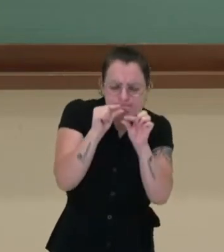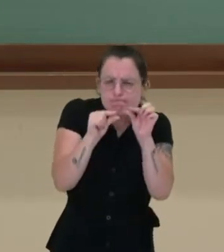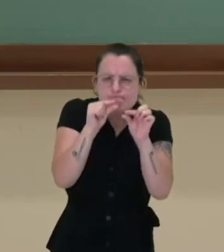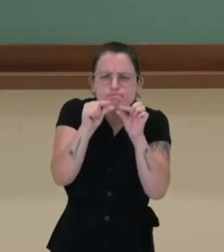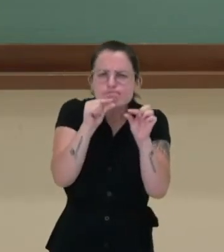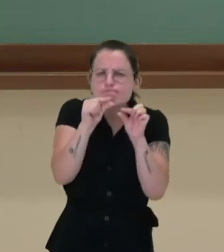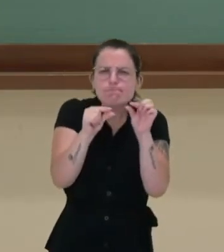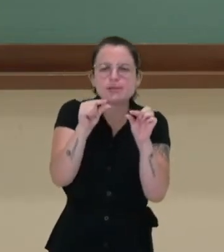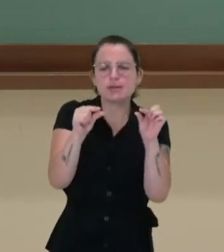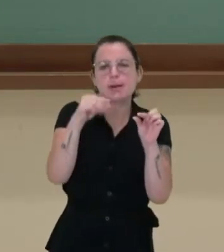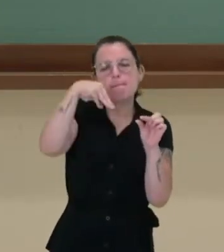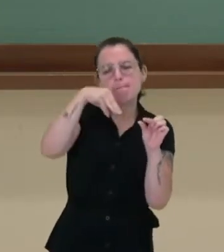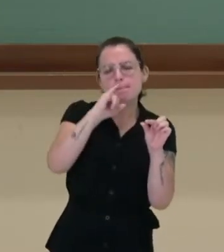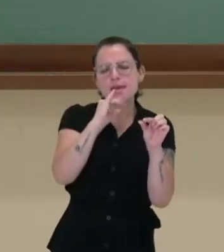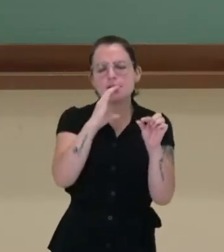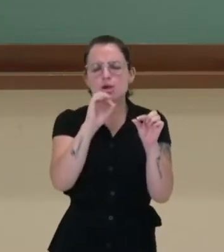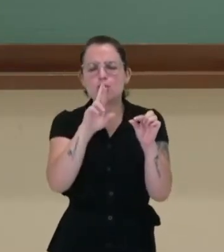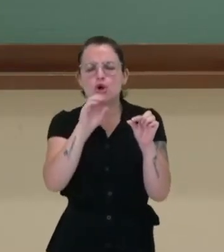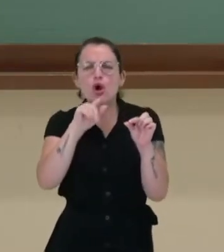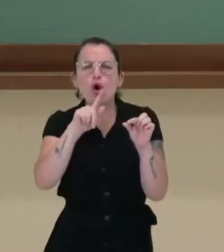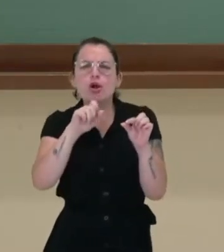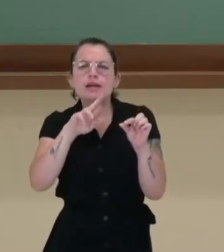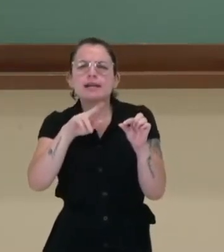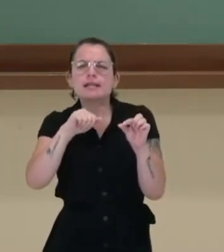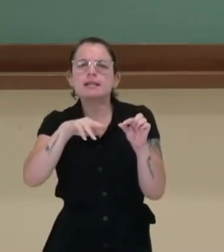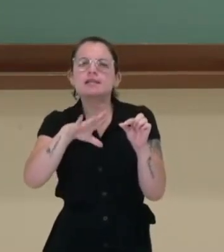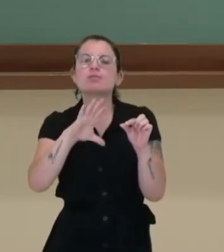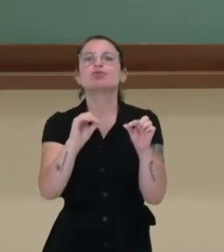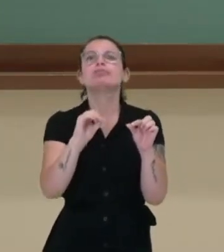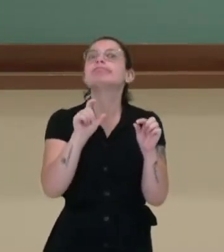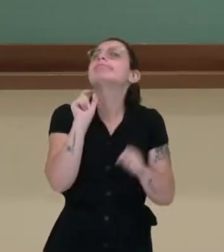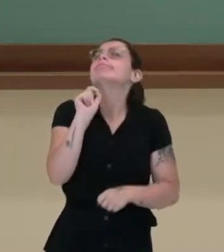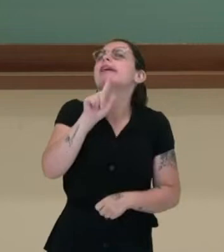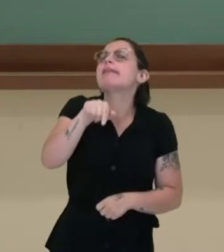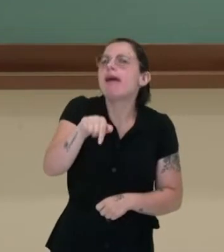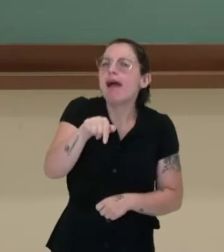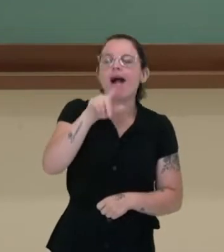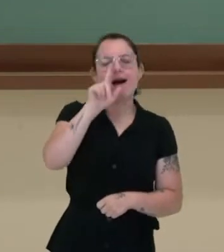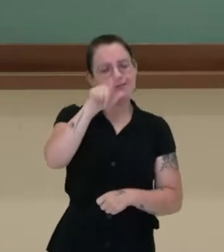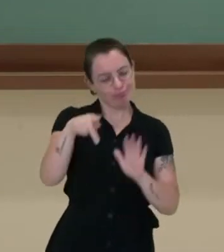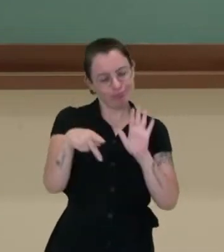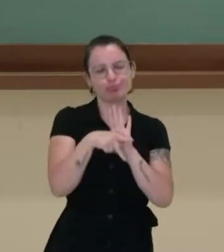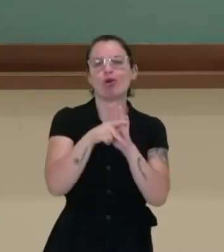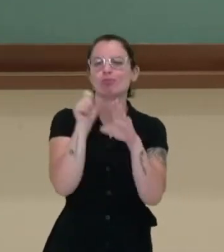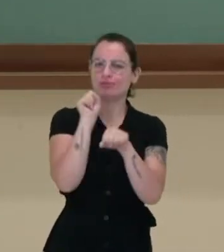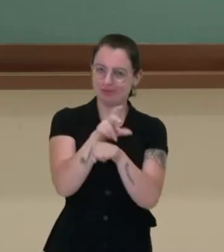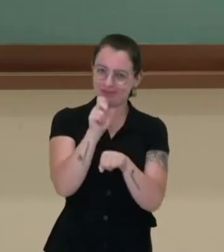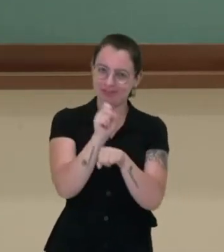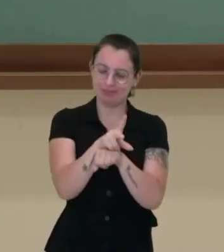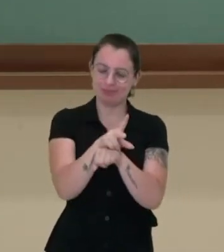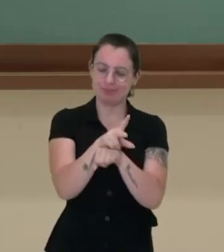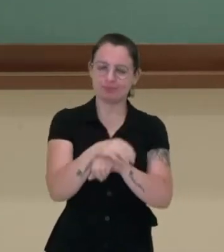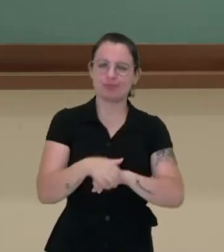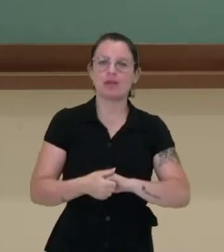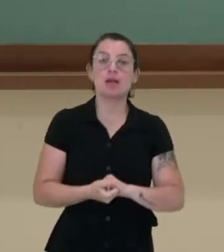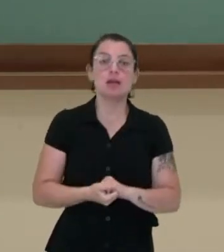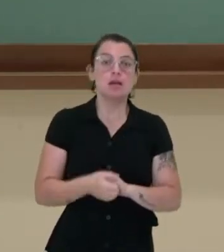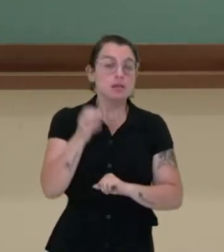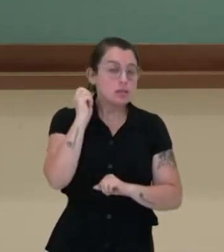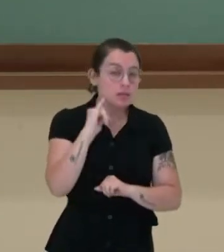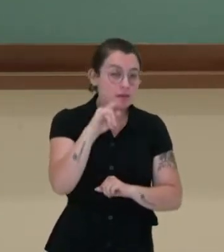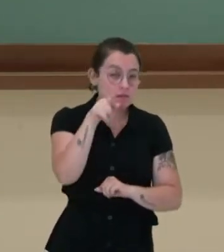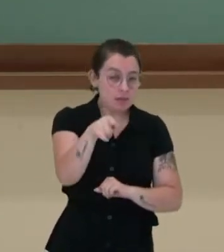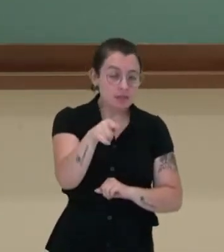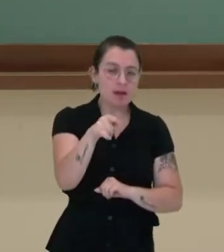micro-organismos. Opa! Quem são os micro-organismos? Os vírus, exatamente. Então, a partir do momento que você leva